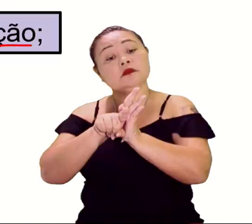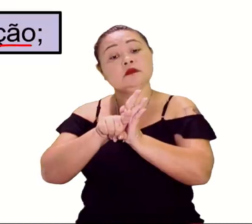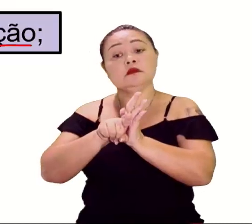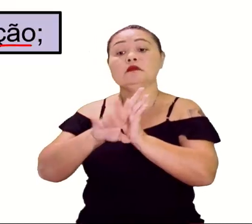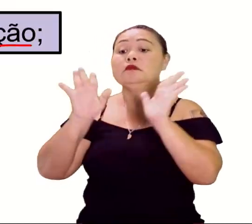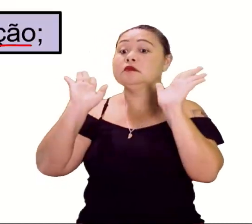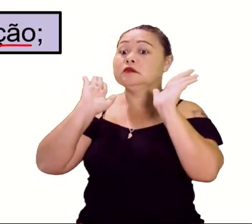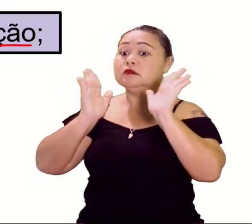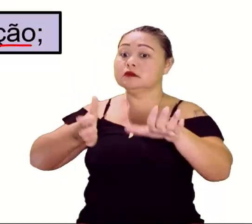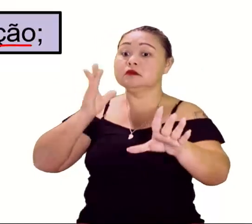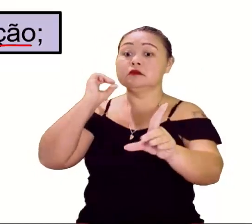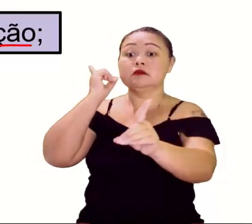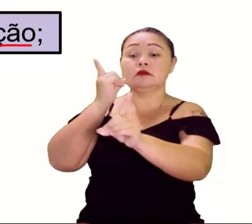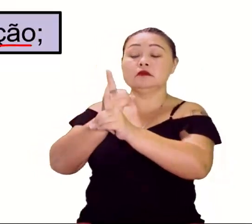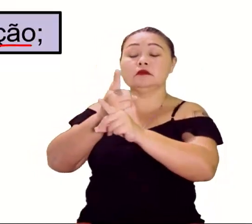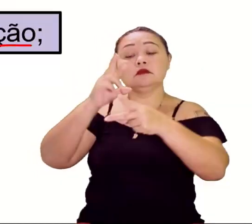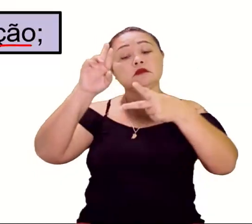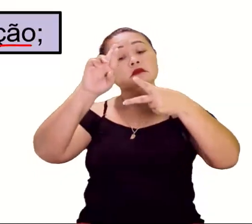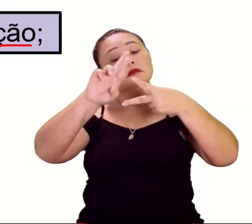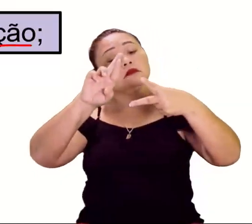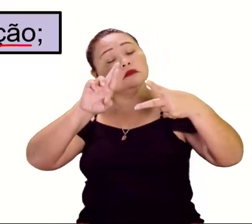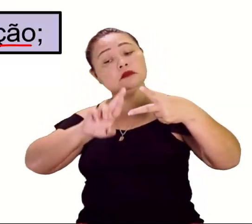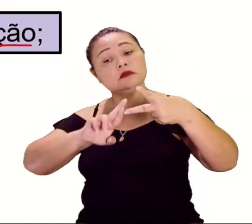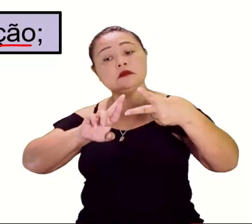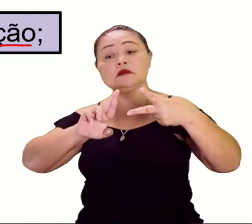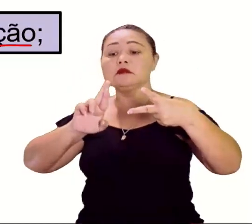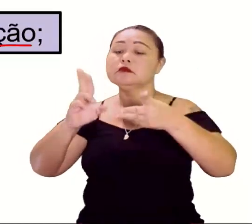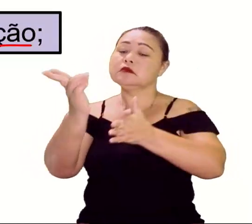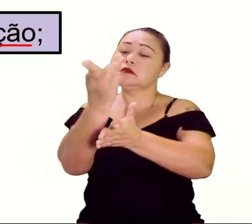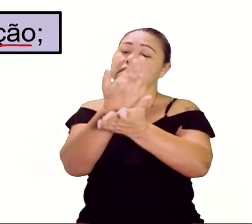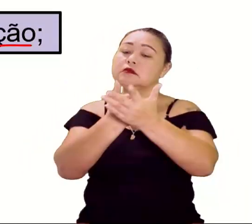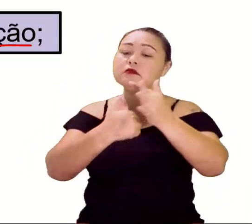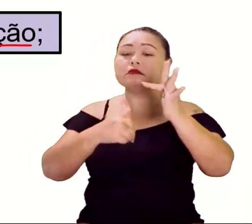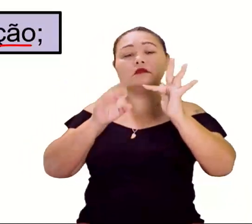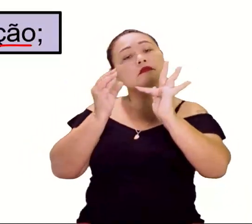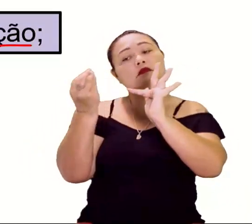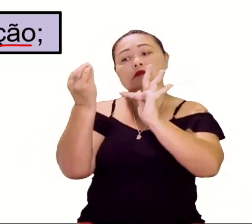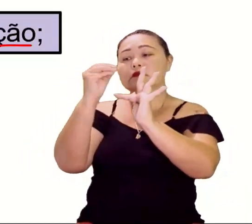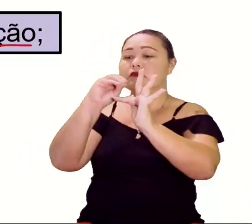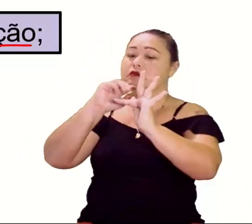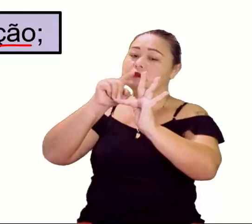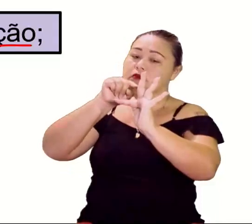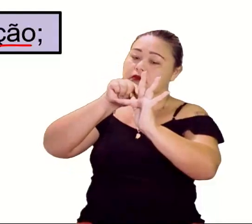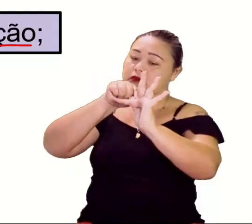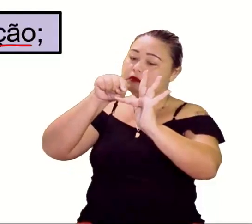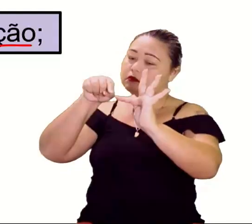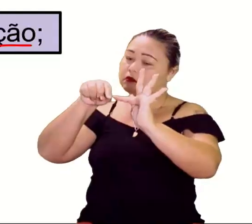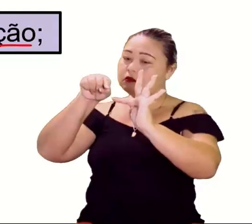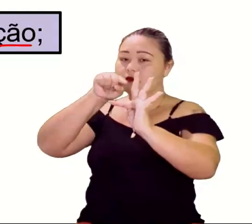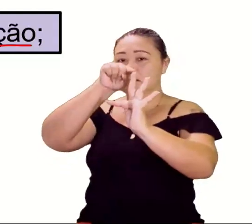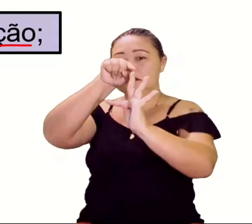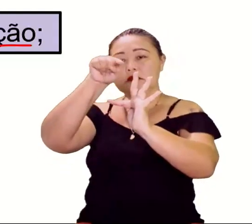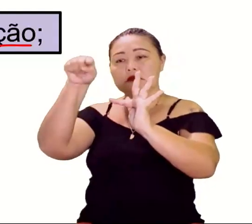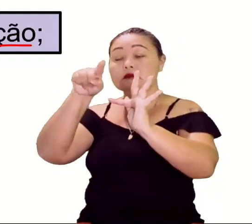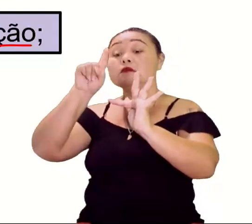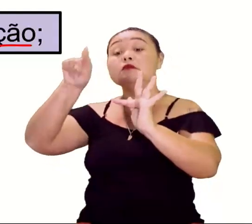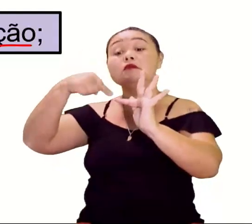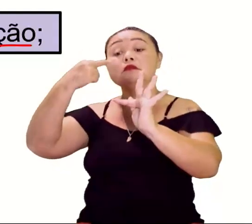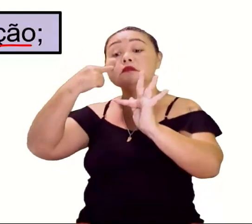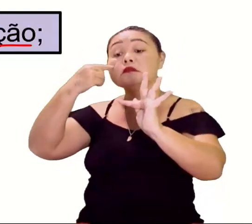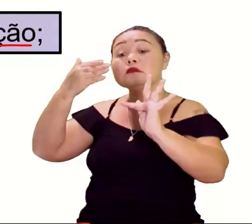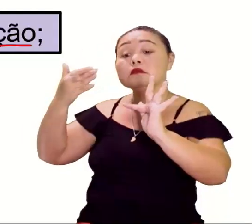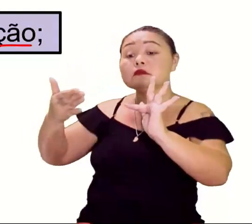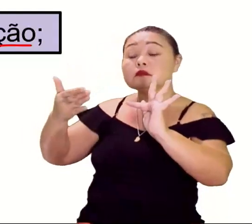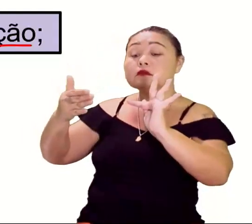as raízes, eu vou montar o esboço do gráfico. Depois que eu montei o esboço, eu vou simplesmente olhar